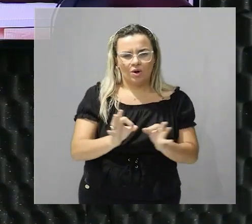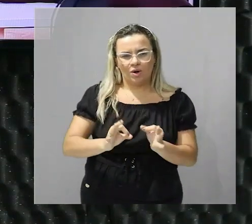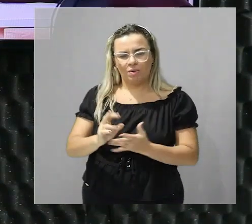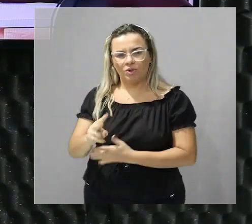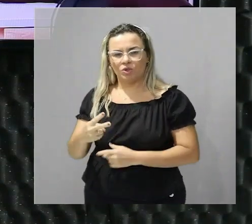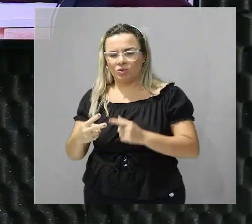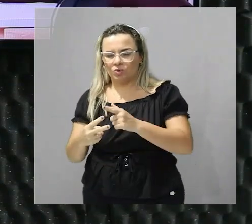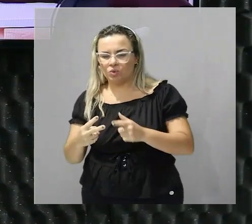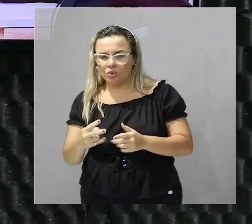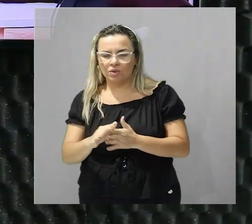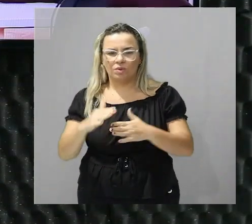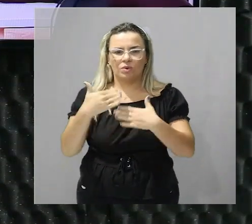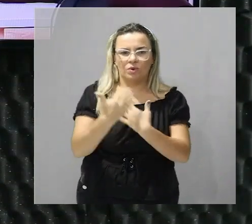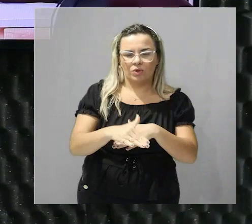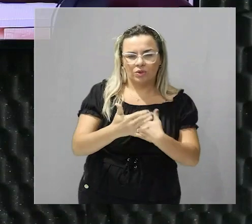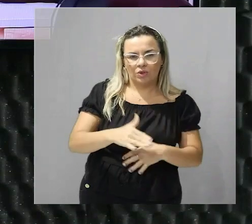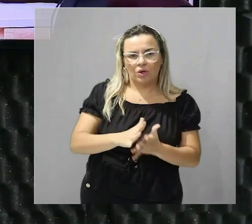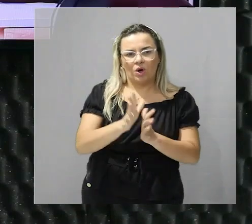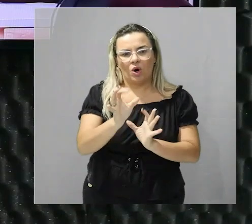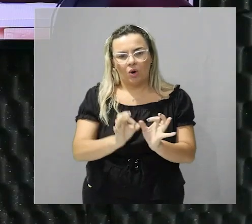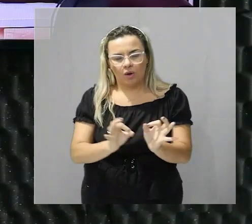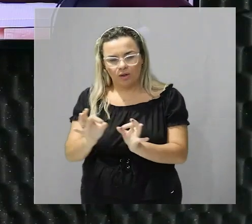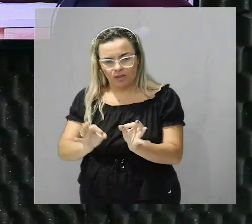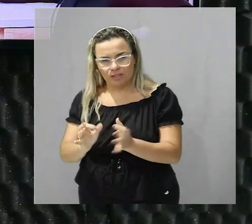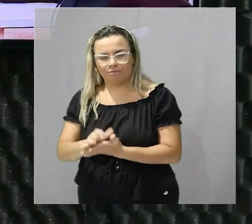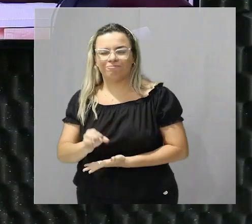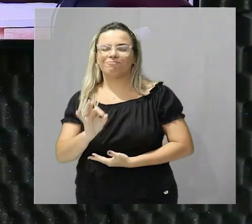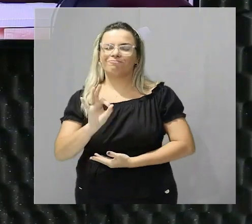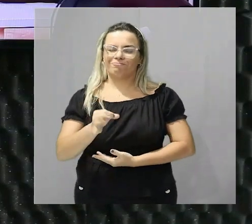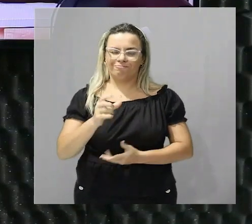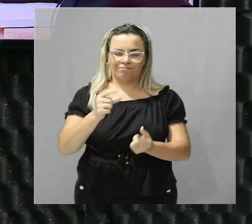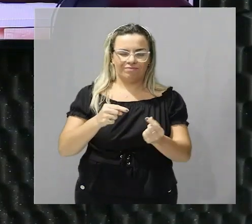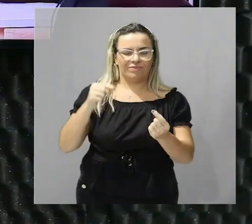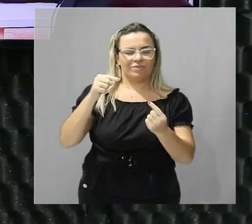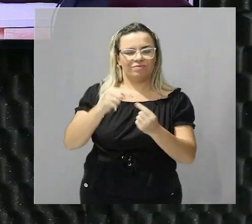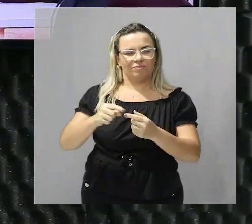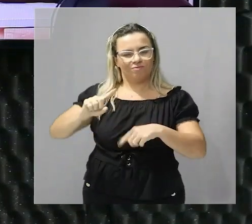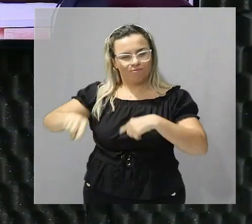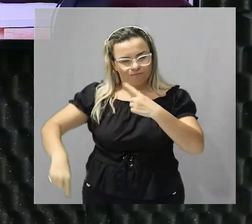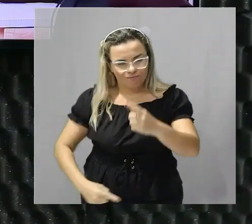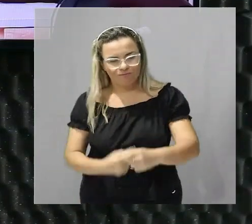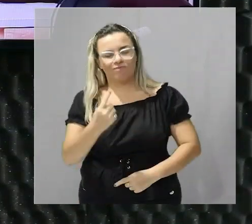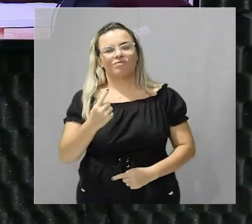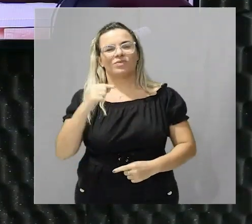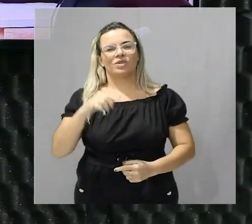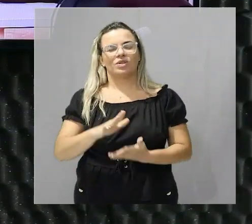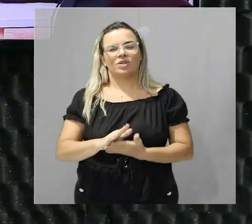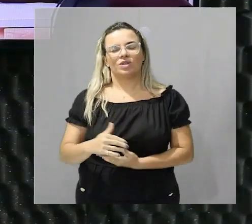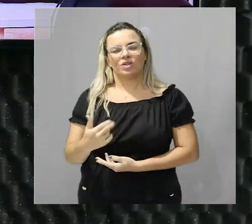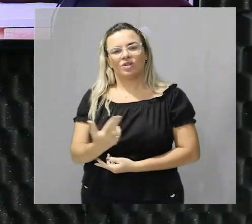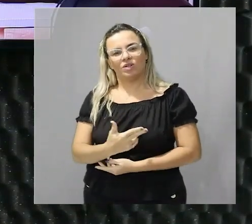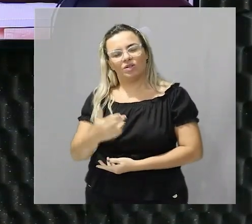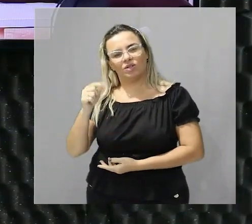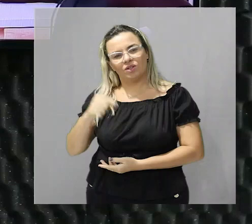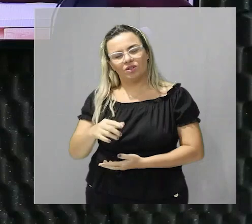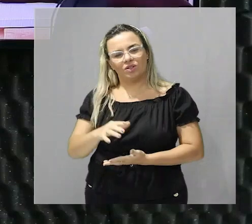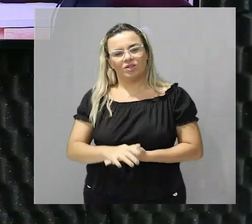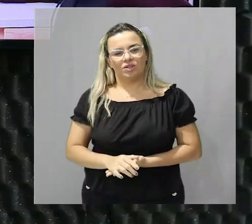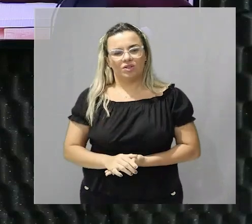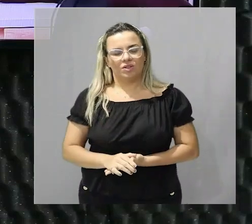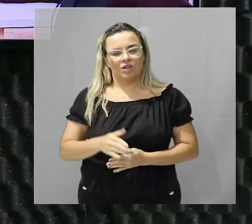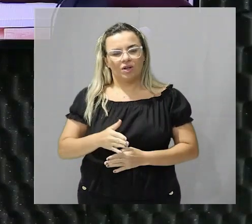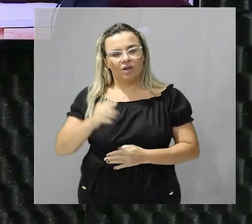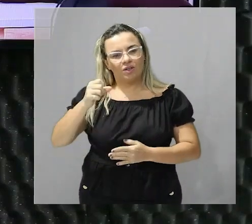dois exames que você está se preparando, né? Com certeza, o objetivo é a aprovação, e nós estamos aqui trazendo